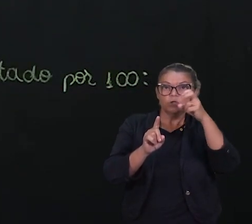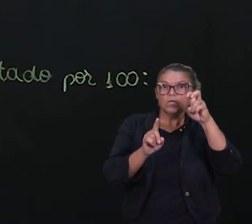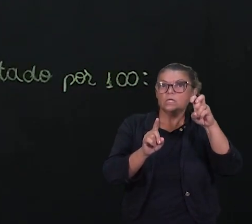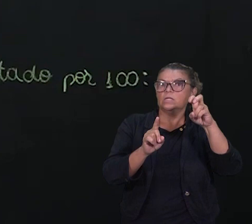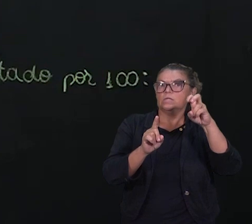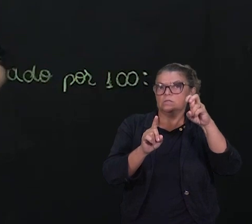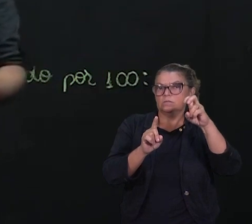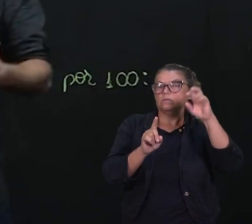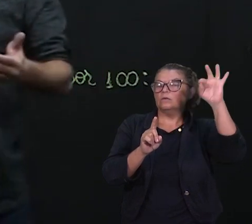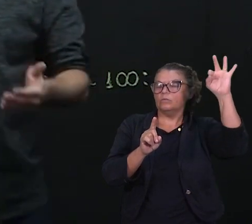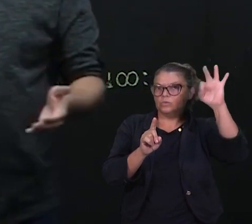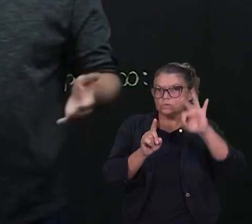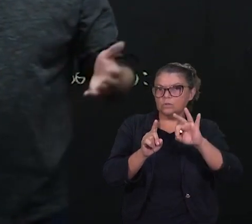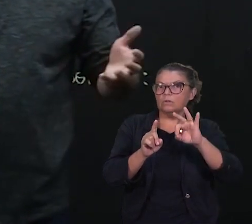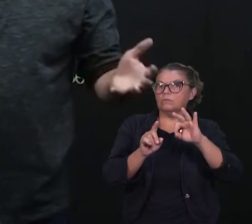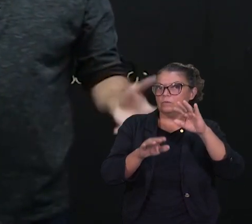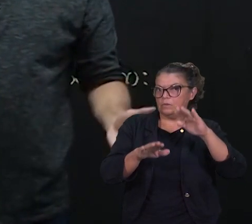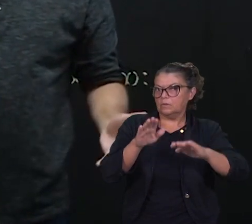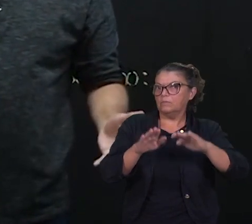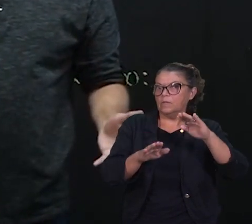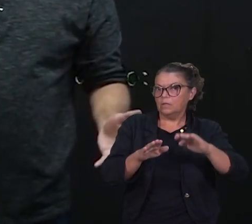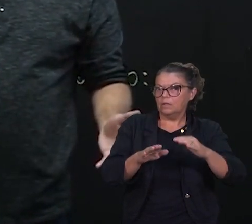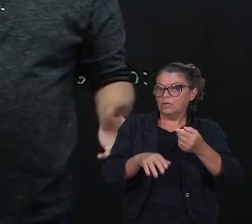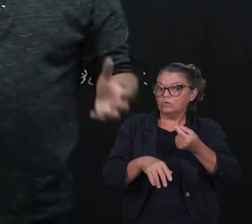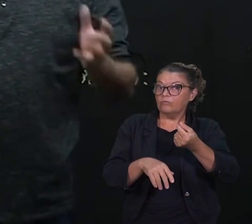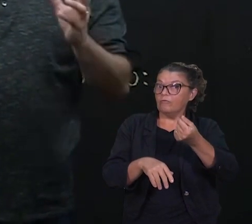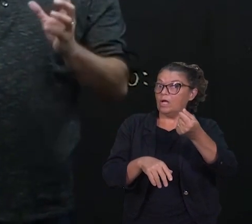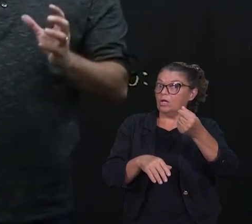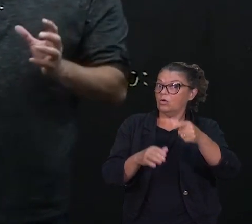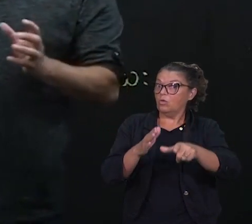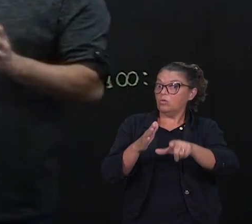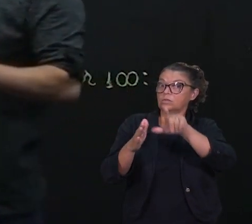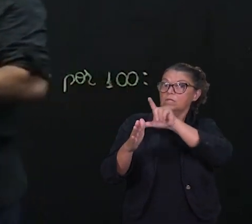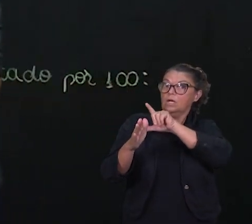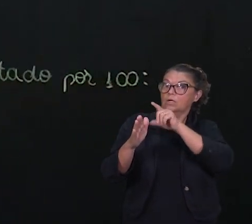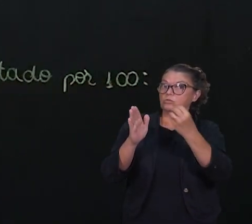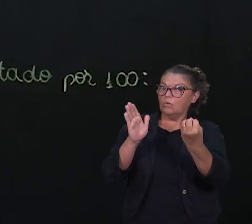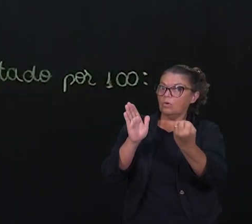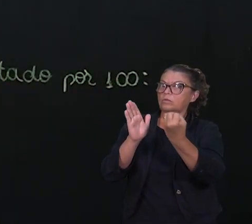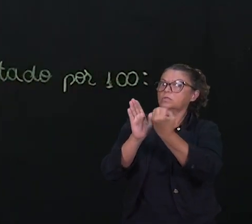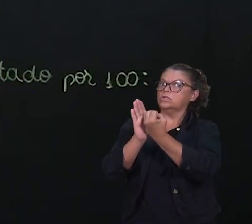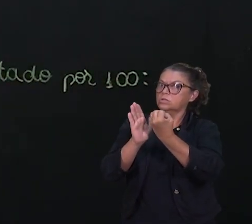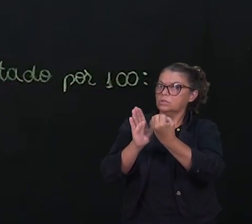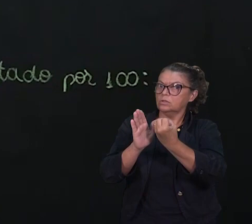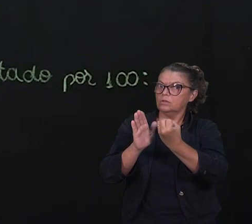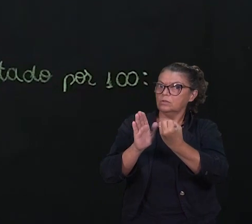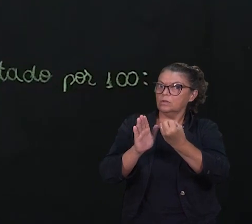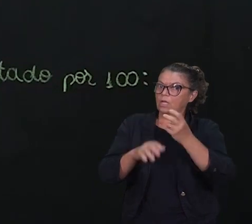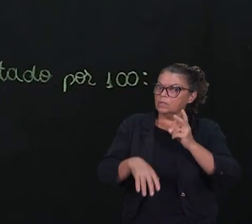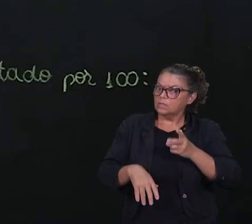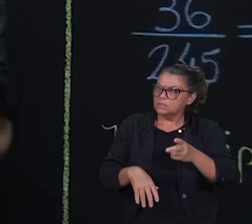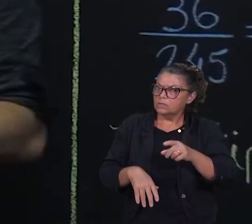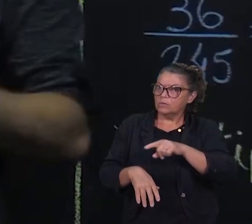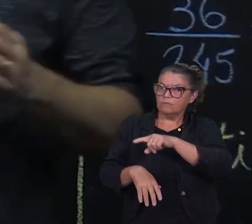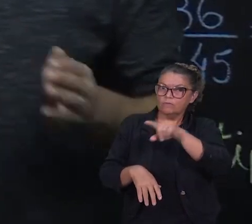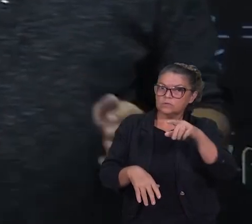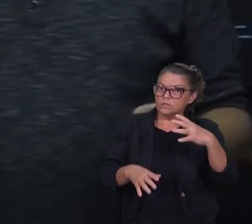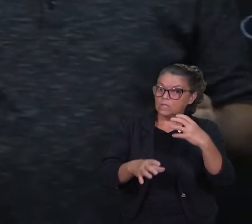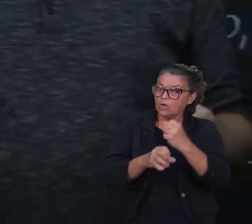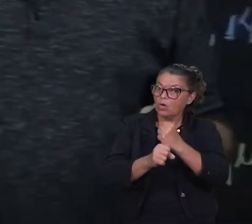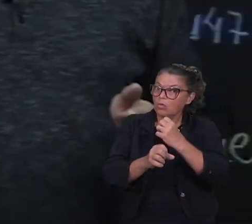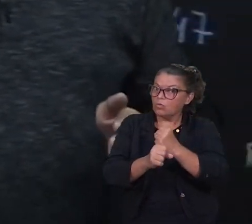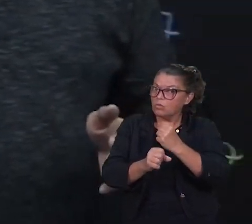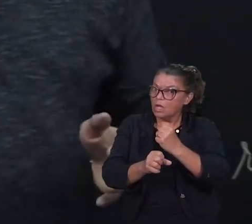15% em relação ao preço original. Então, de novo, pessoal, toda vez que você quiser calcular